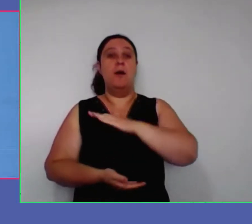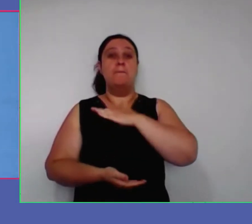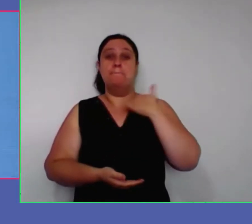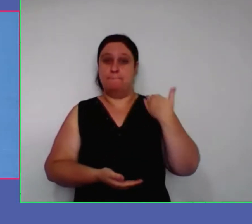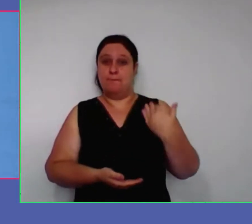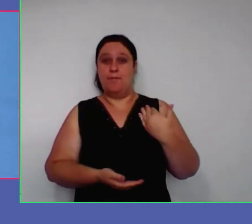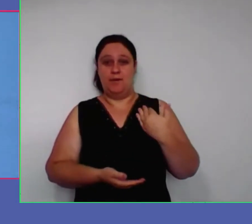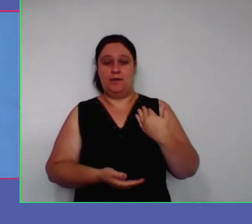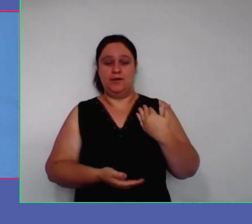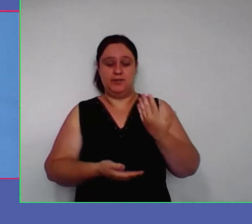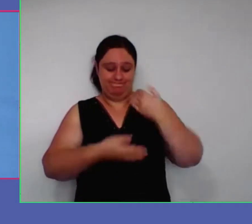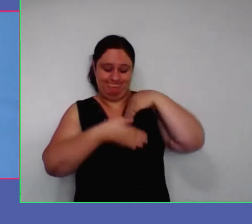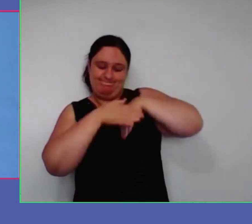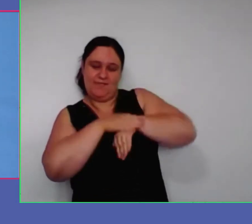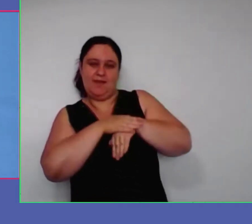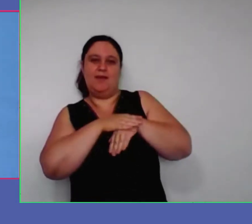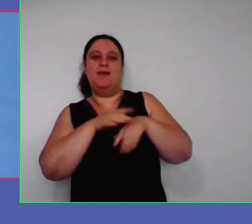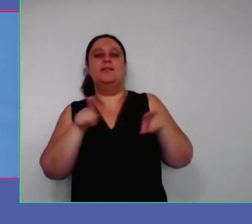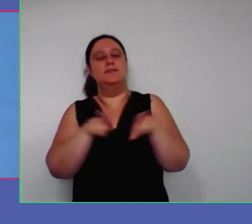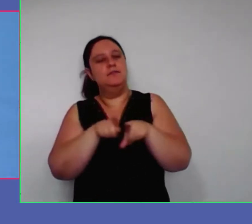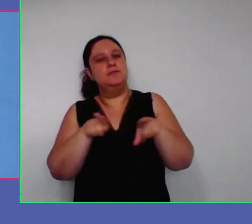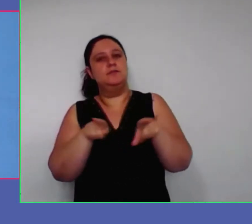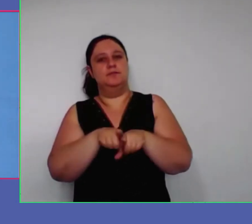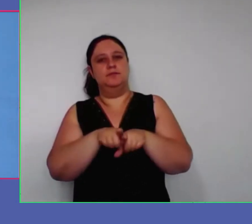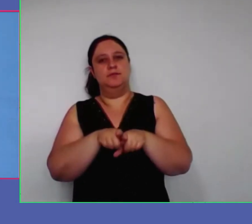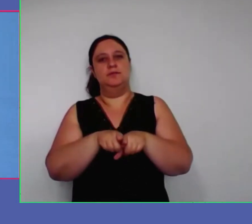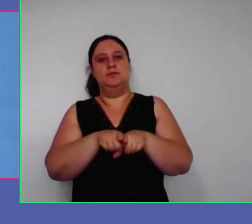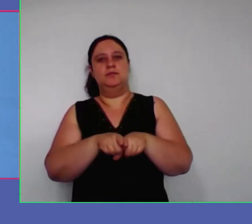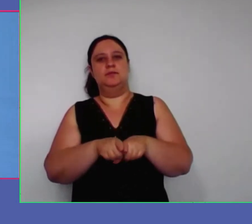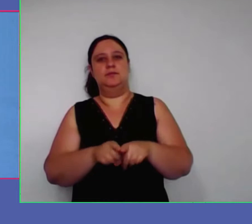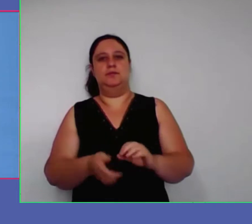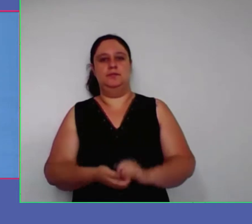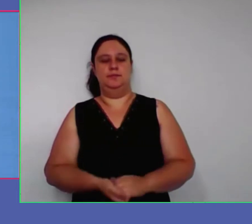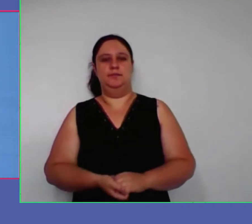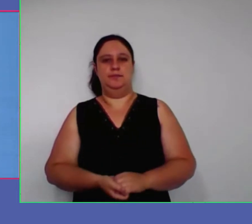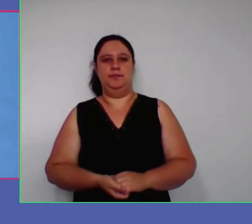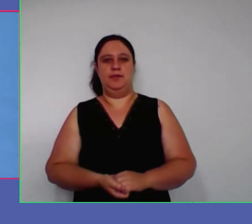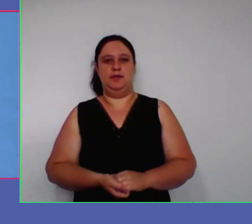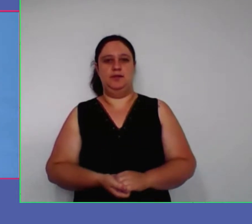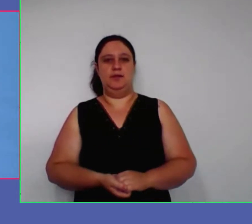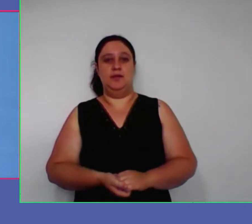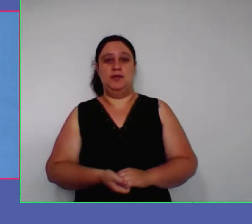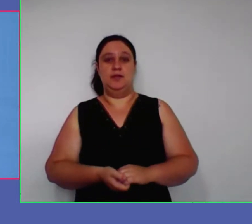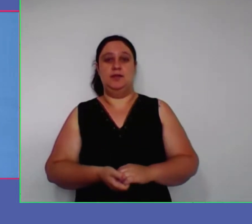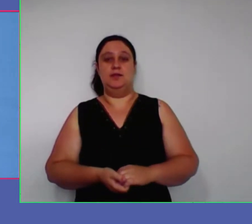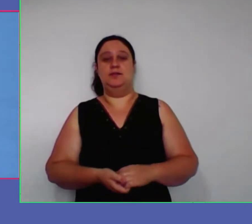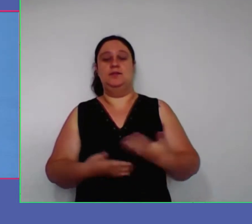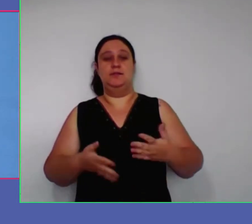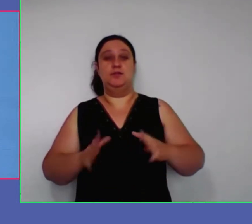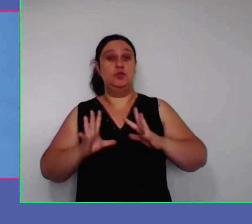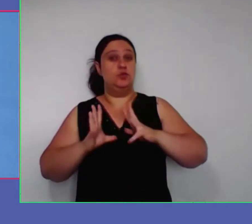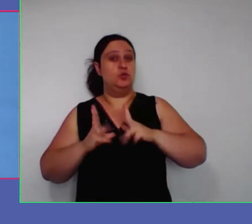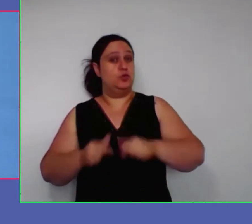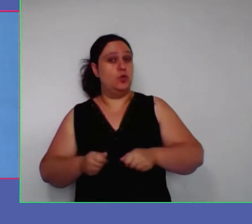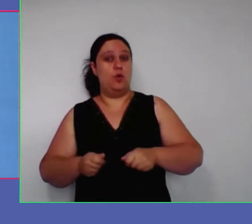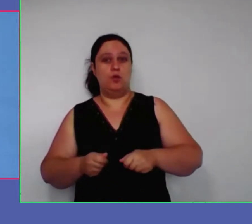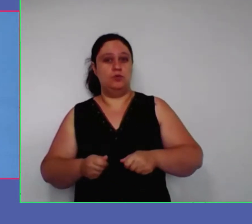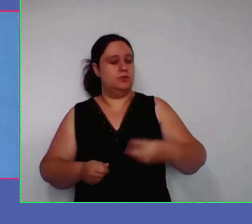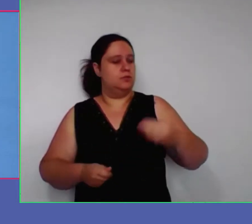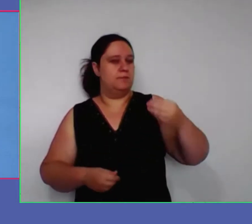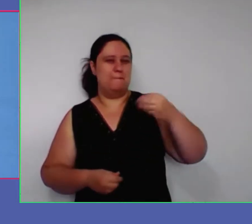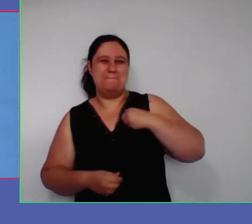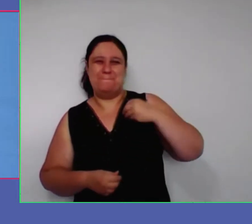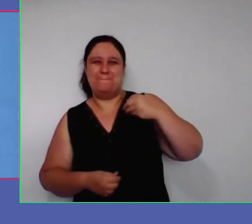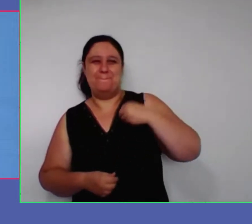ao mundo, e o pecado e a morte passou para todos os homens, e assim todos pecaram, não